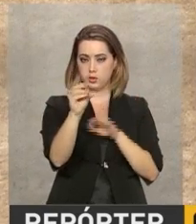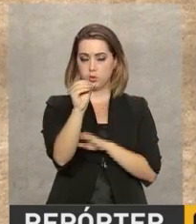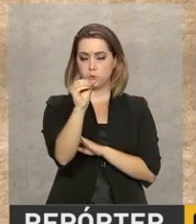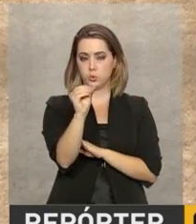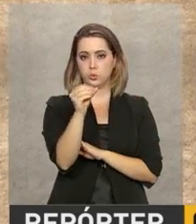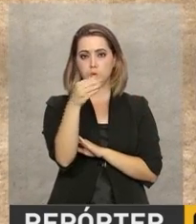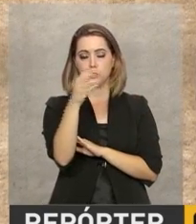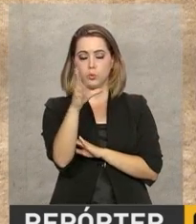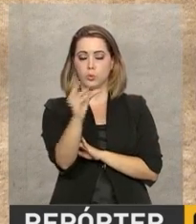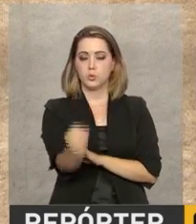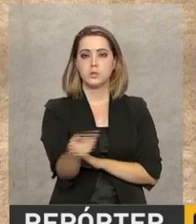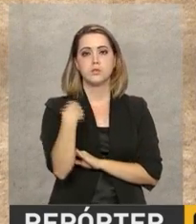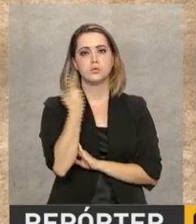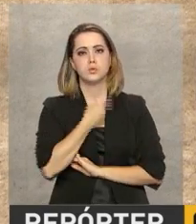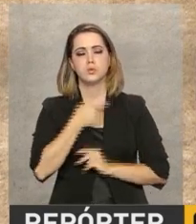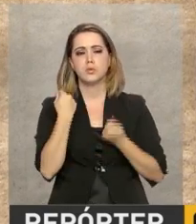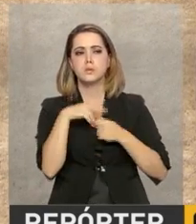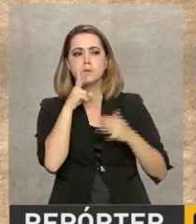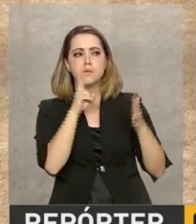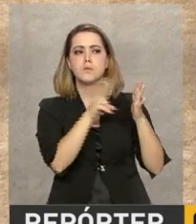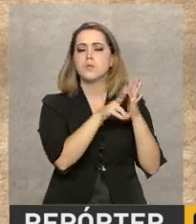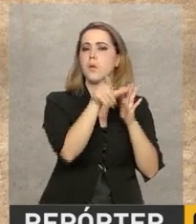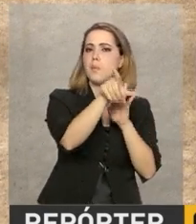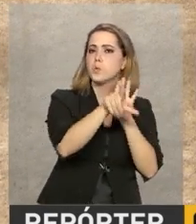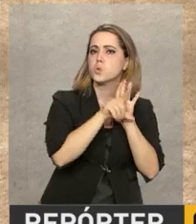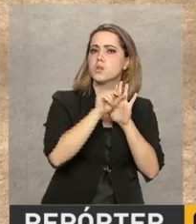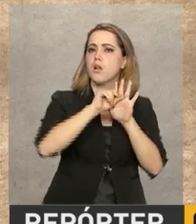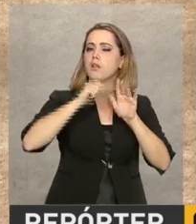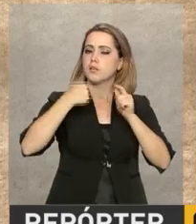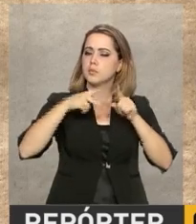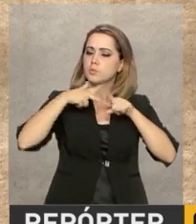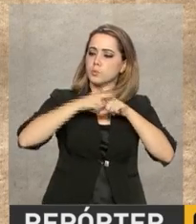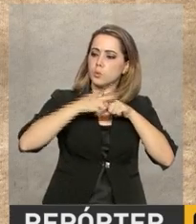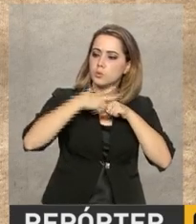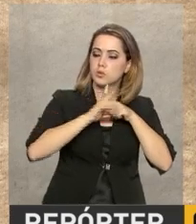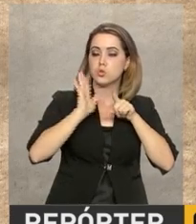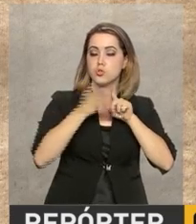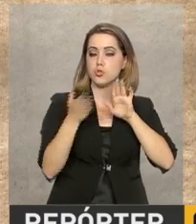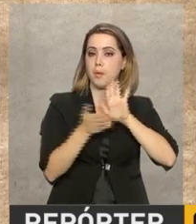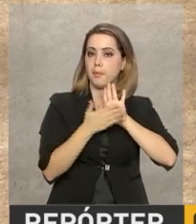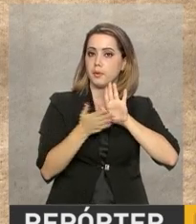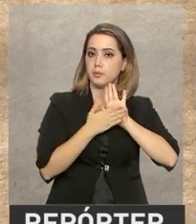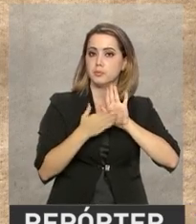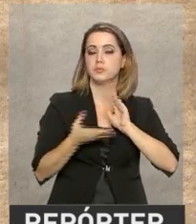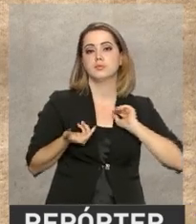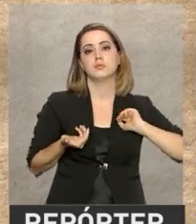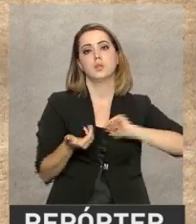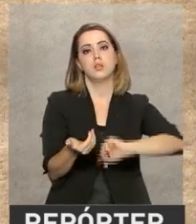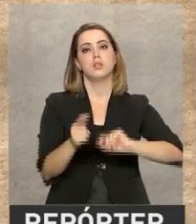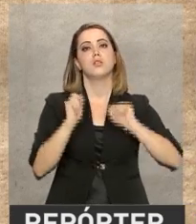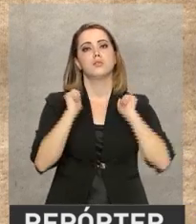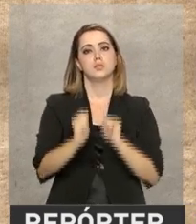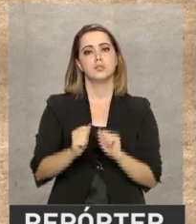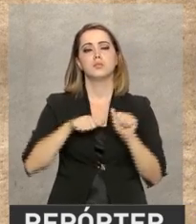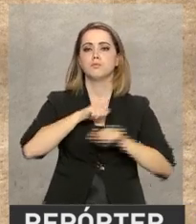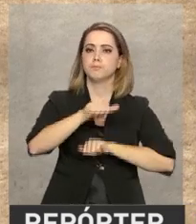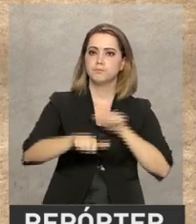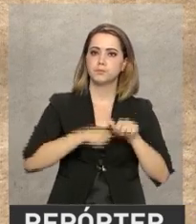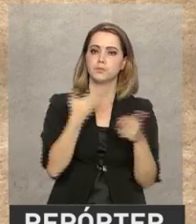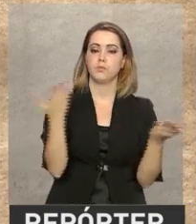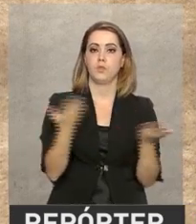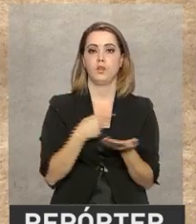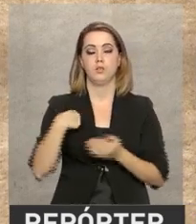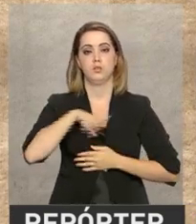e observamos alguns pontos que necessitam de aprimoramento Há muitas propostas já no Congresso eh com alterações nesse sentido